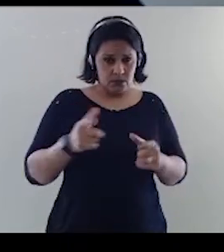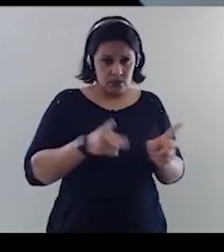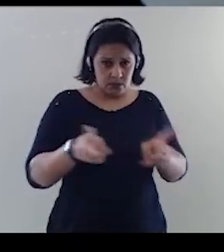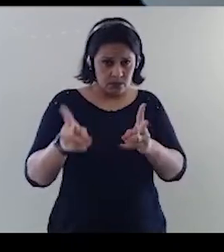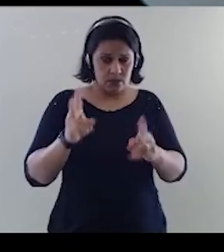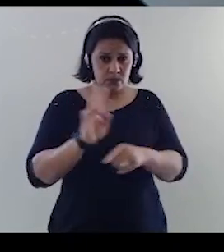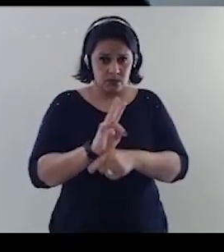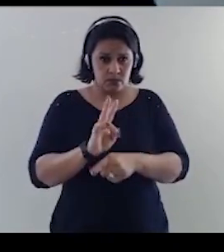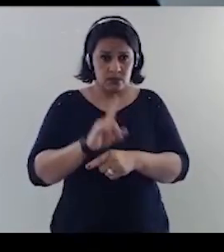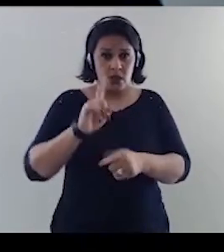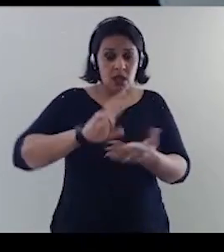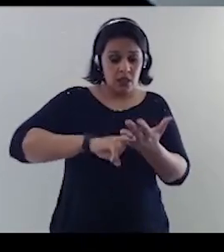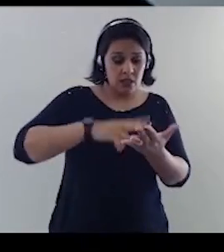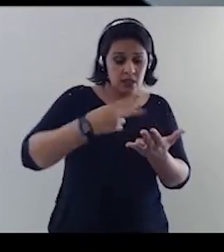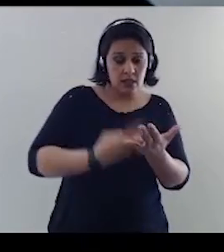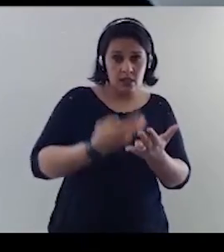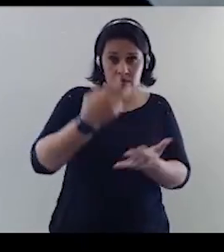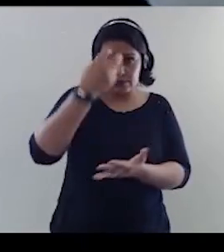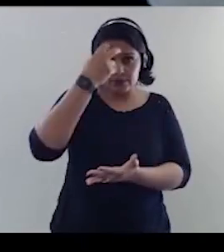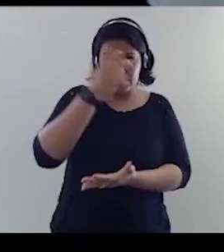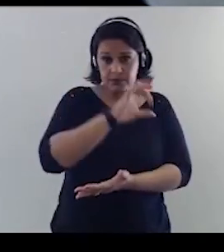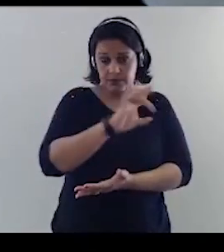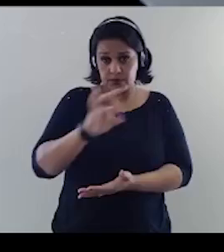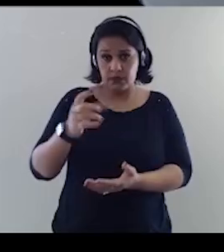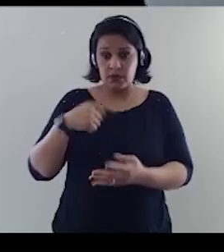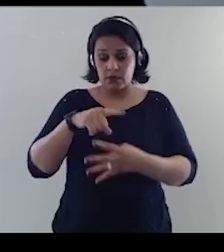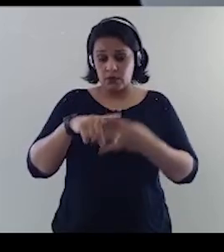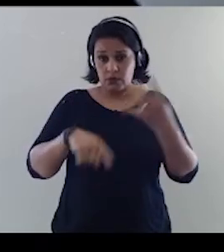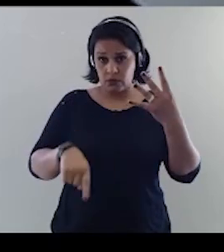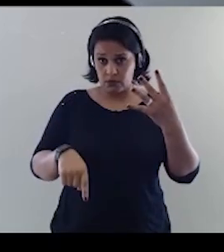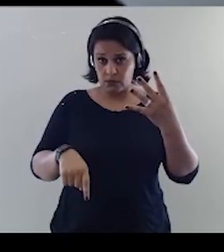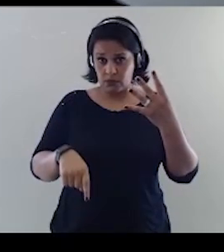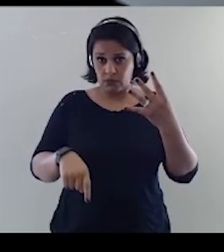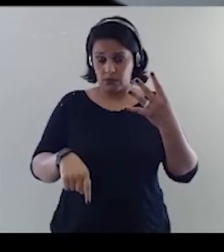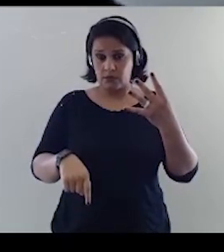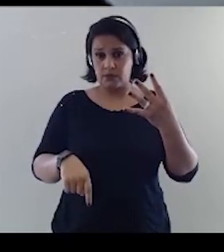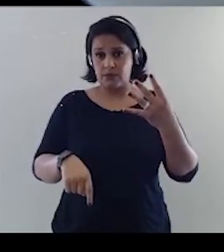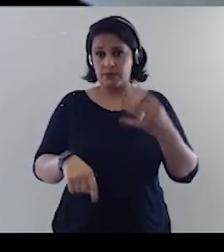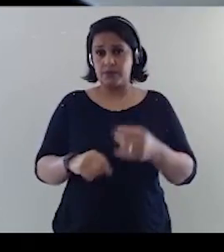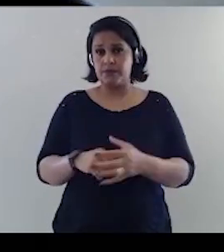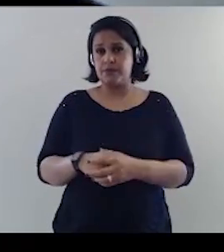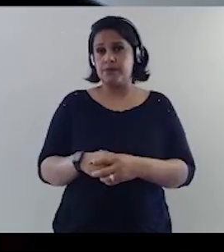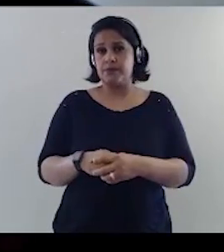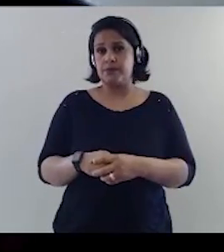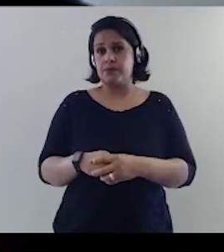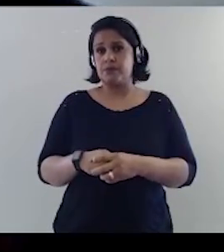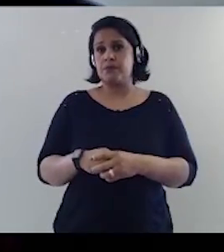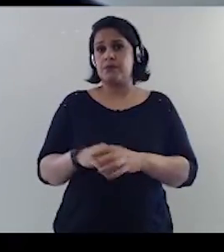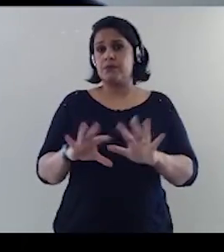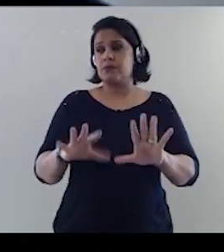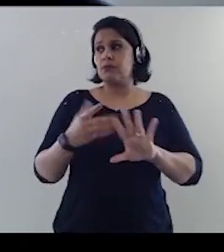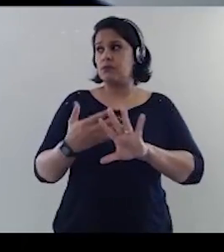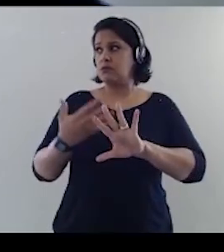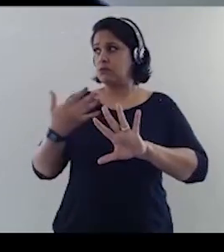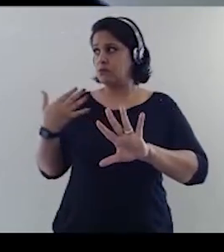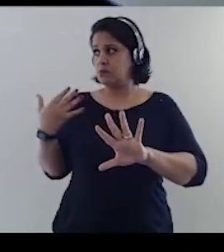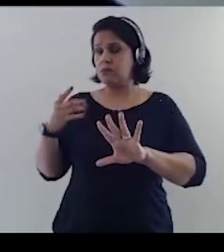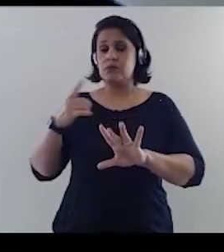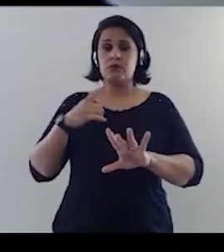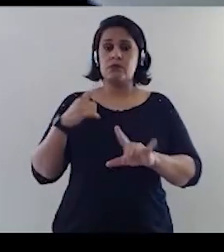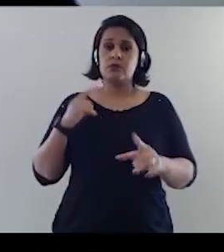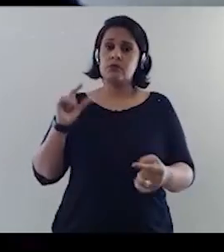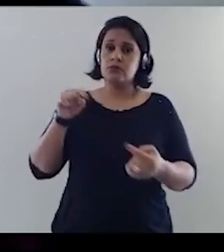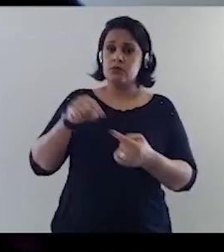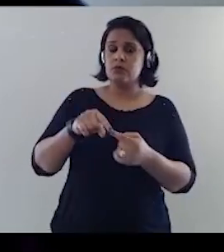da interpretação sabiniana, com os seus 4 elementos tradicionais. Ora, o precedente, hoje em dia, inclui-se no